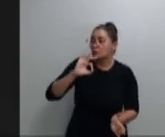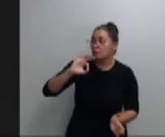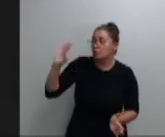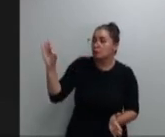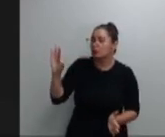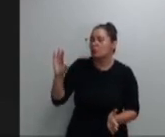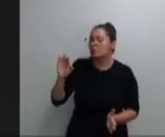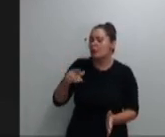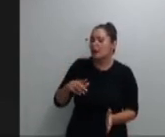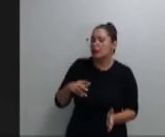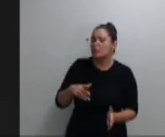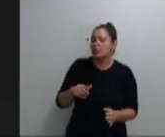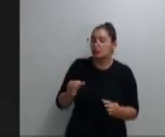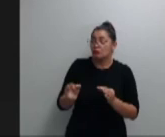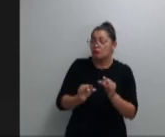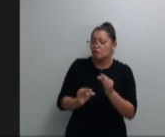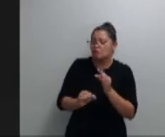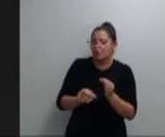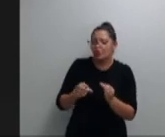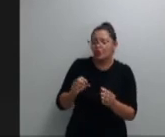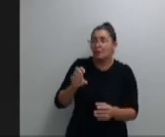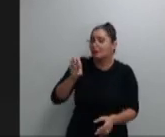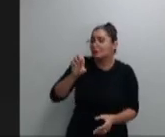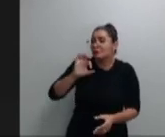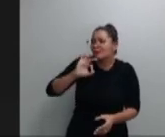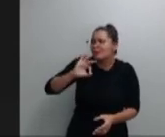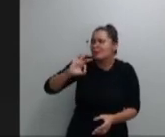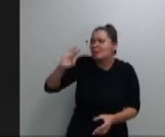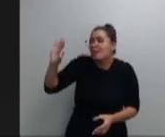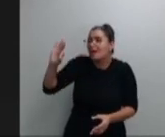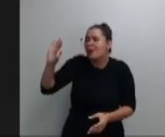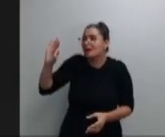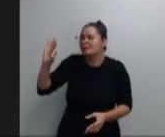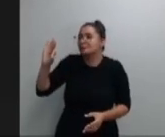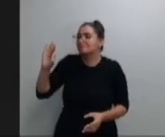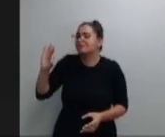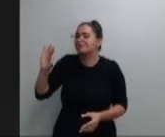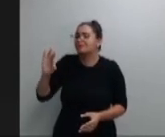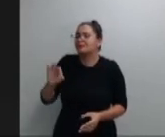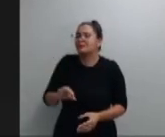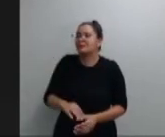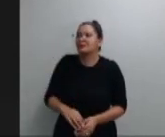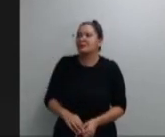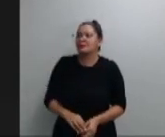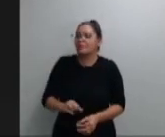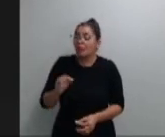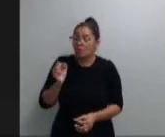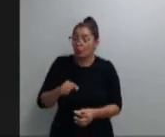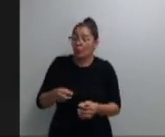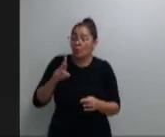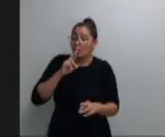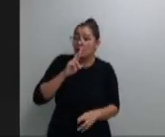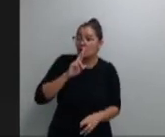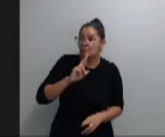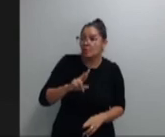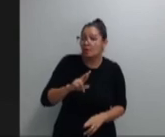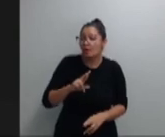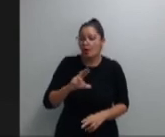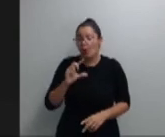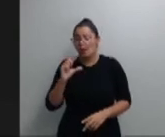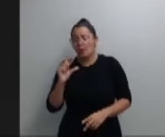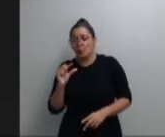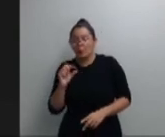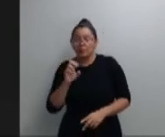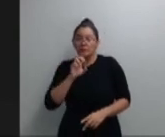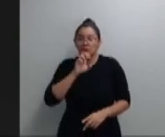mas a base de cálculo ministro Napoleão é 10.500 reais ou seja essa multa vai corresponder a pouco mais de 500